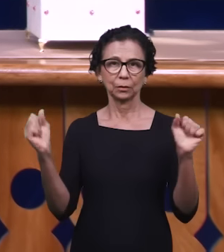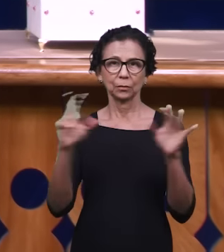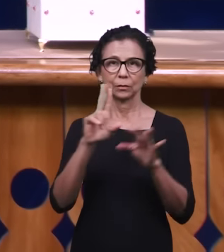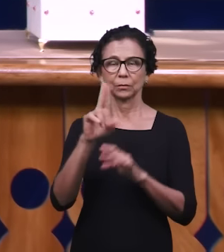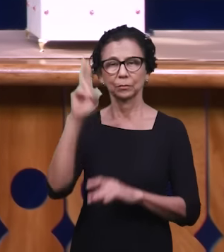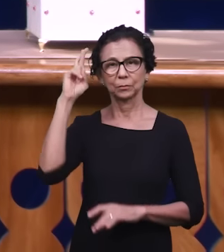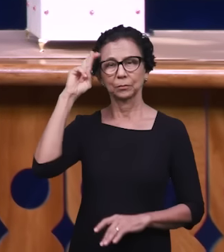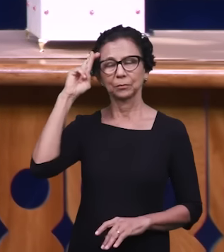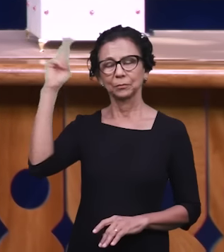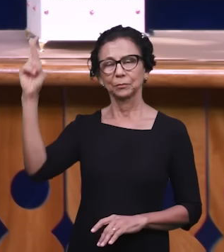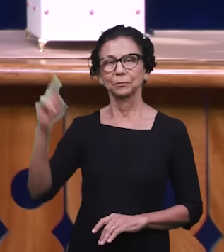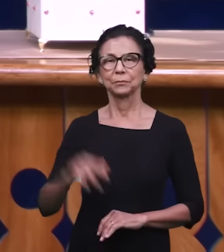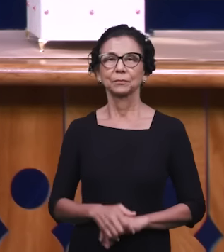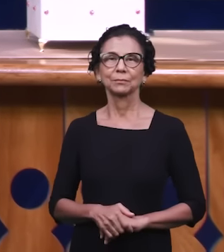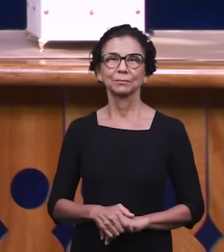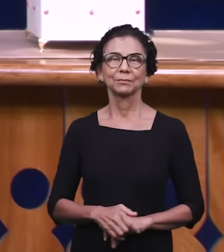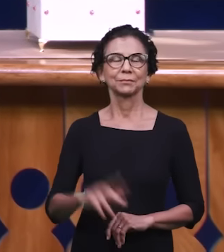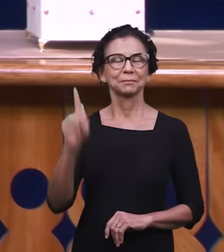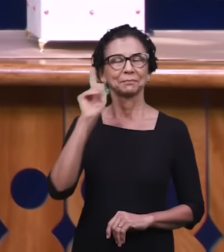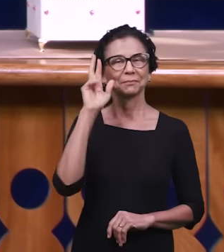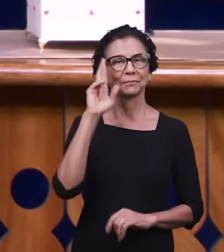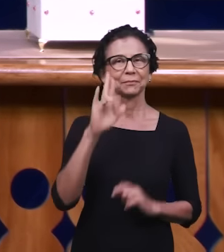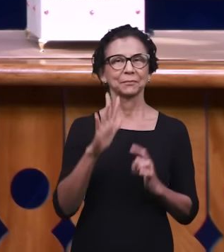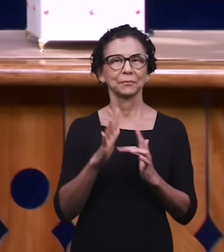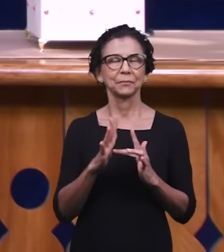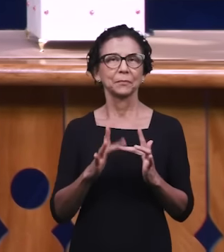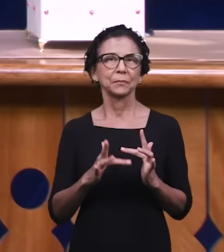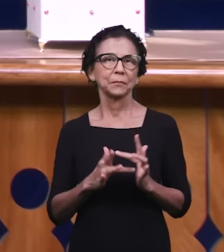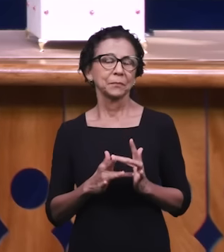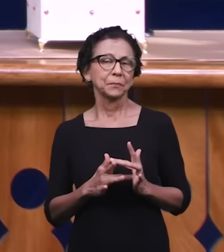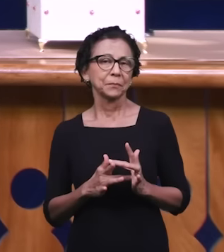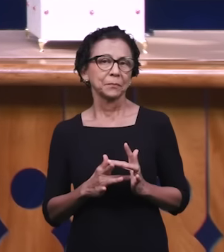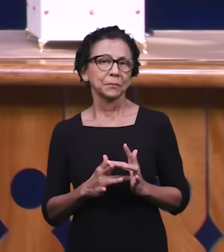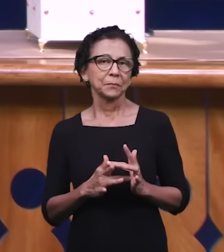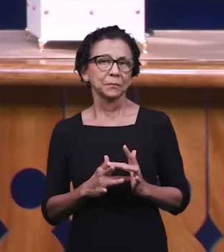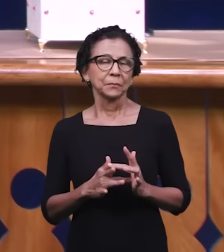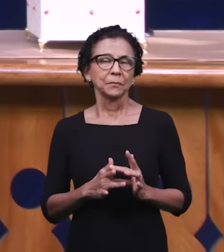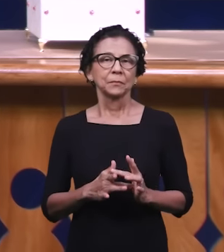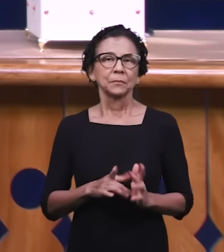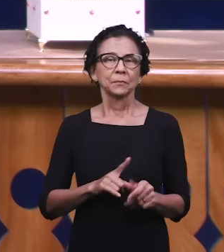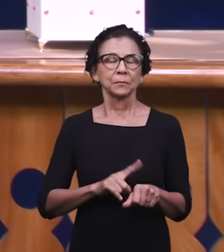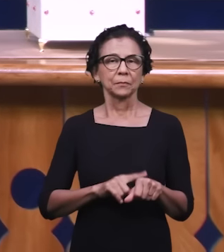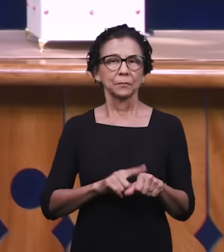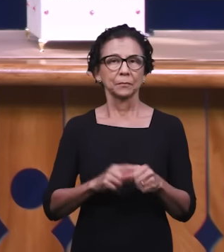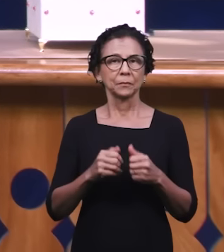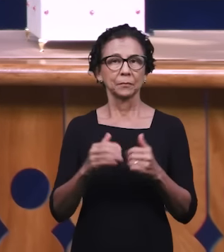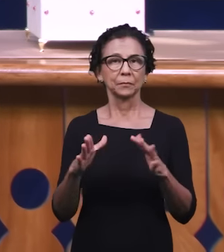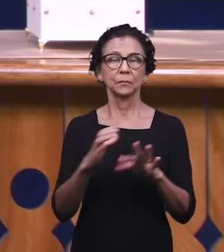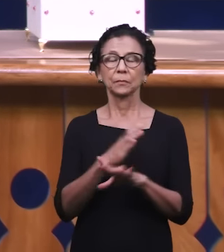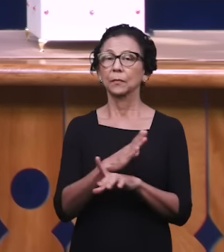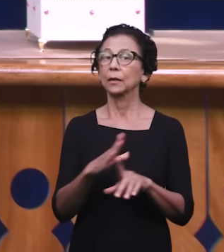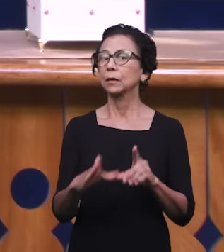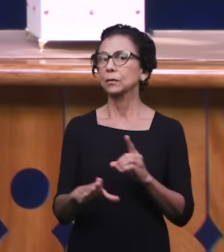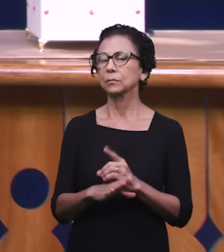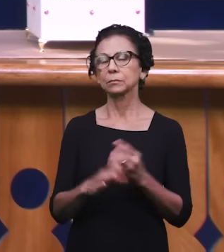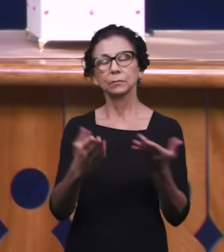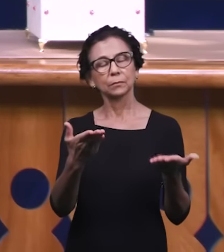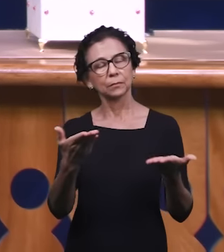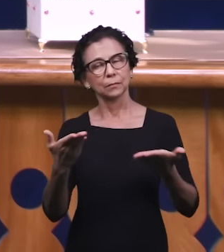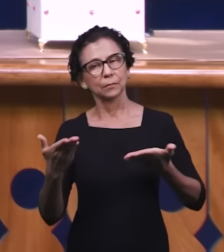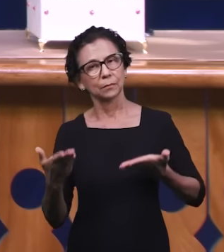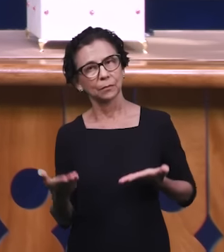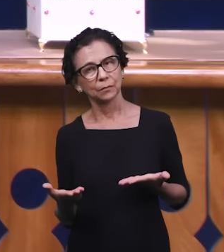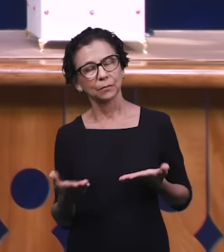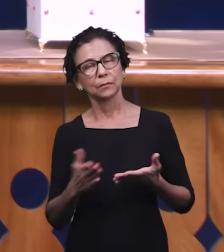Senhor conosco. Eu saúdo a todos com a paz do Senhor Jesus. Nós vamos, nessa hora, iniciar esse culto e eu